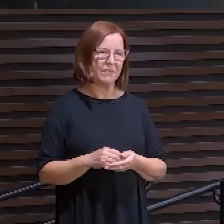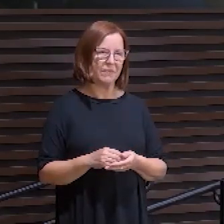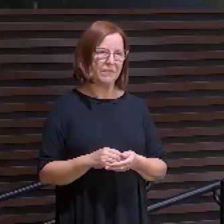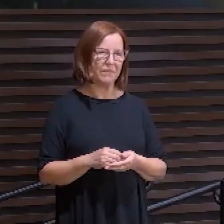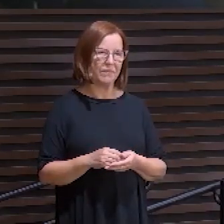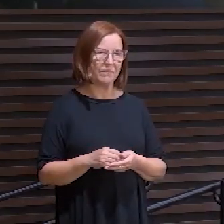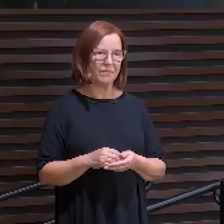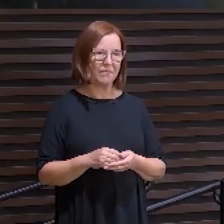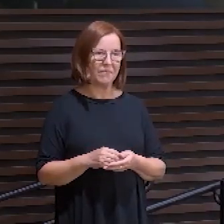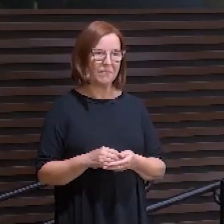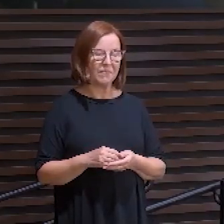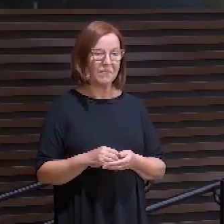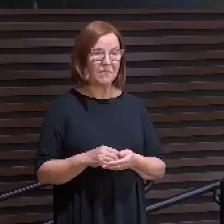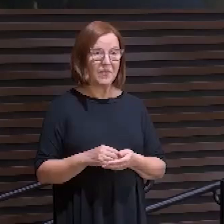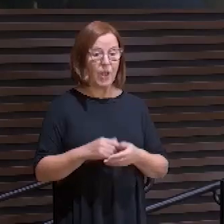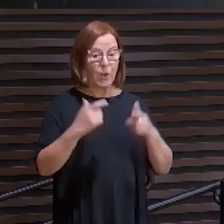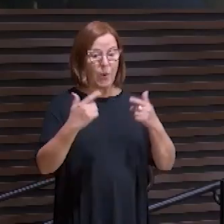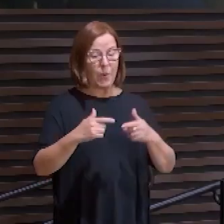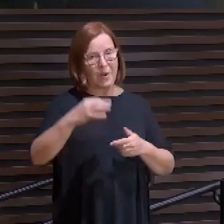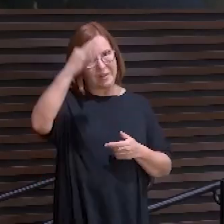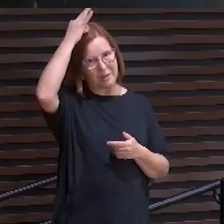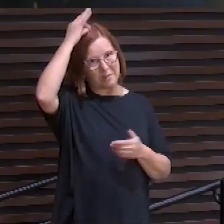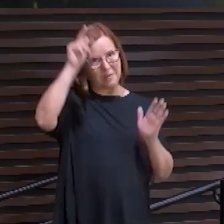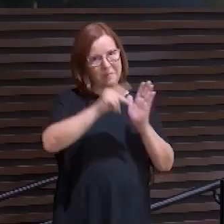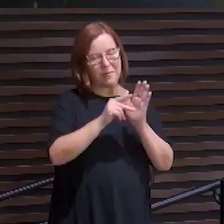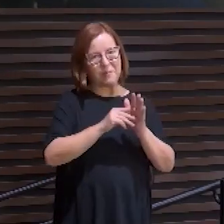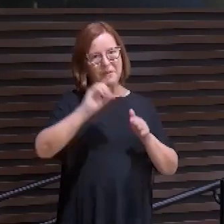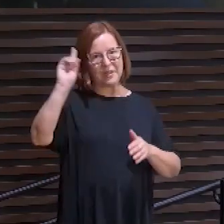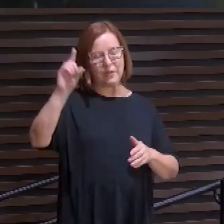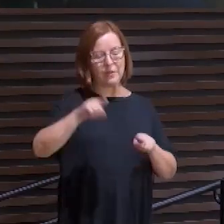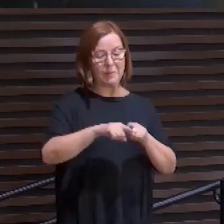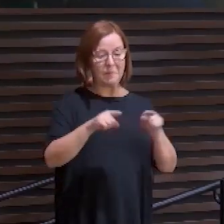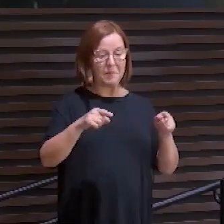próprio Deus, mas a alma precisa de